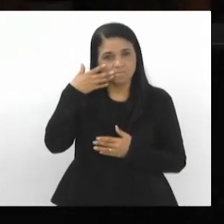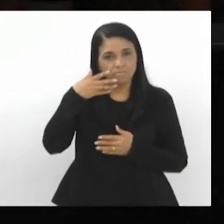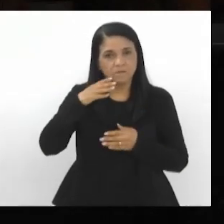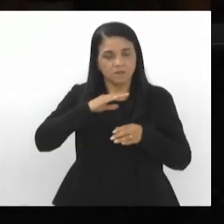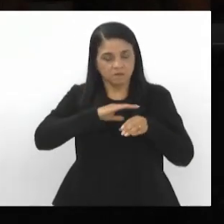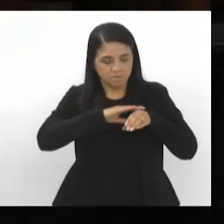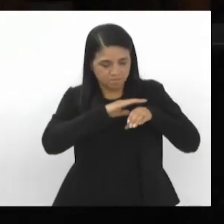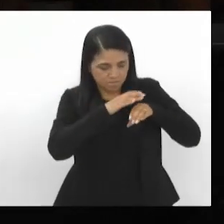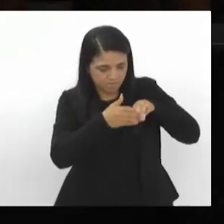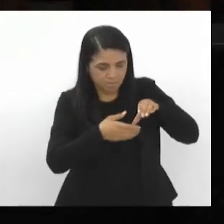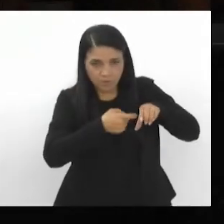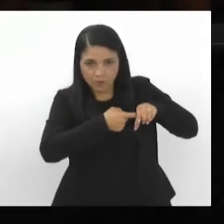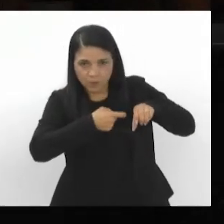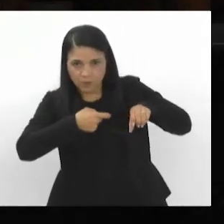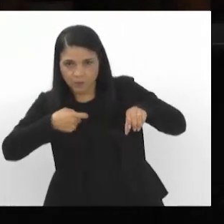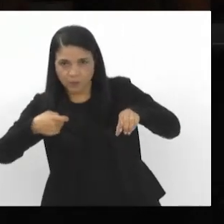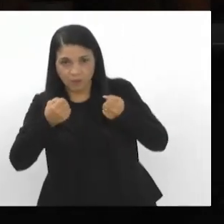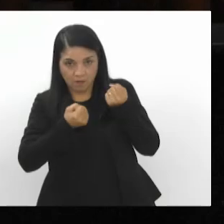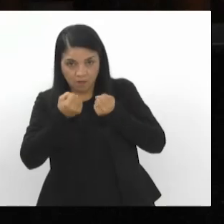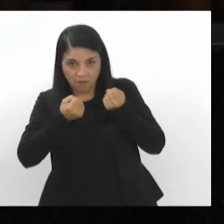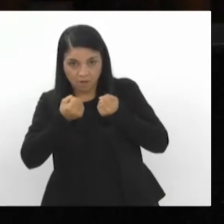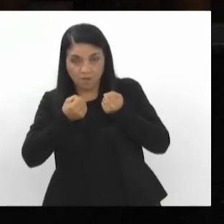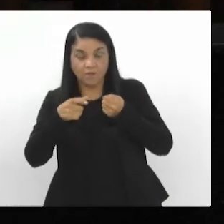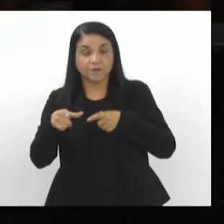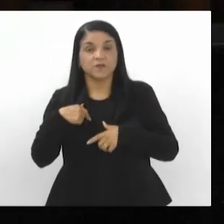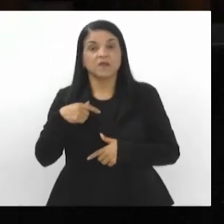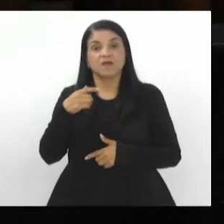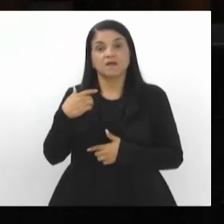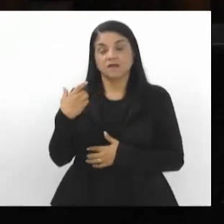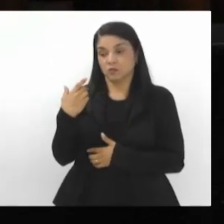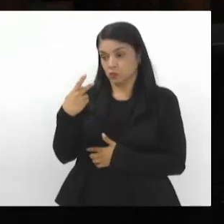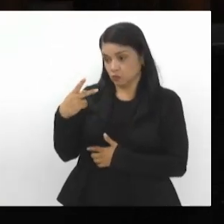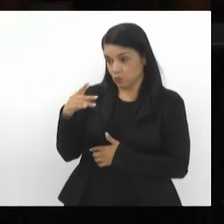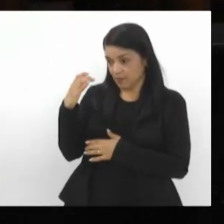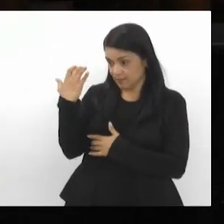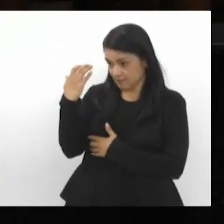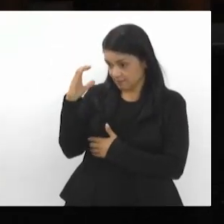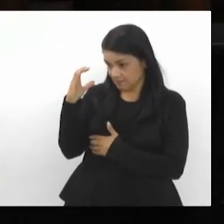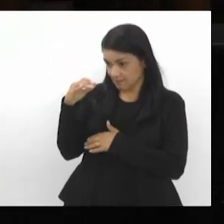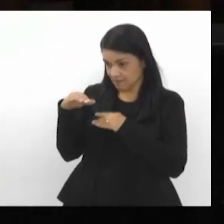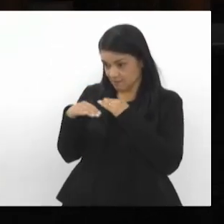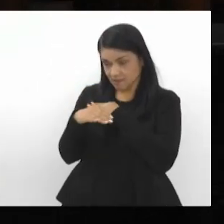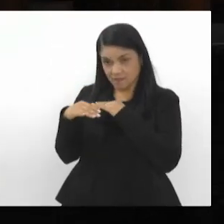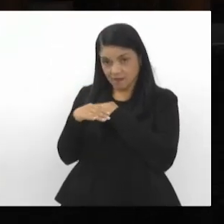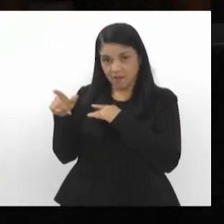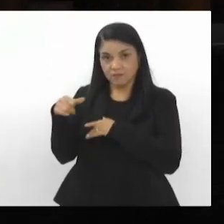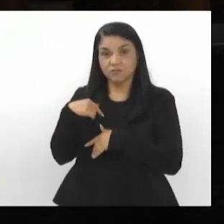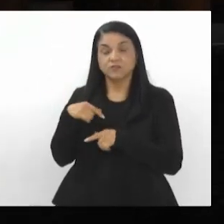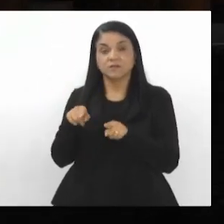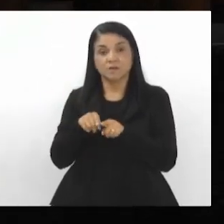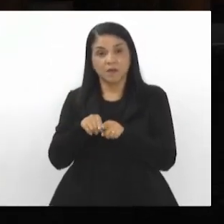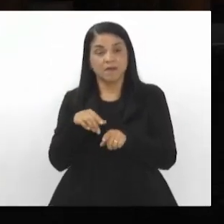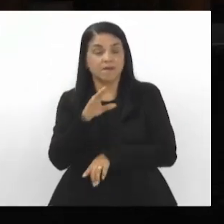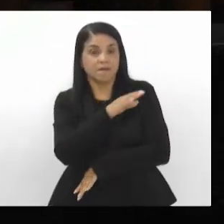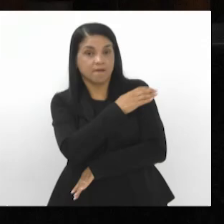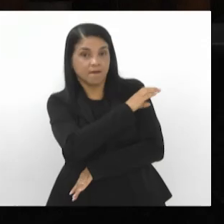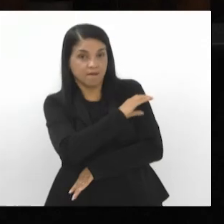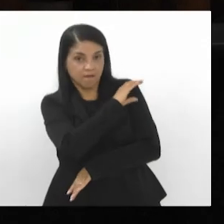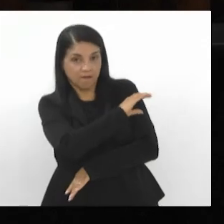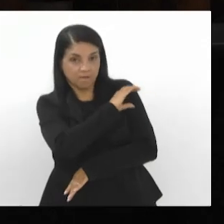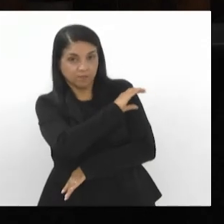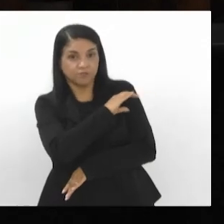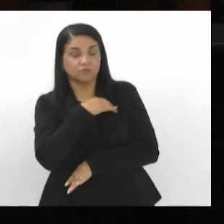reboque, e aí dizer que na cidade de Vossa Excelência, presidente, eu tenho recebido muitos vídeos lá de Campos, onde operações